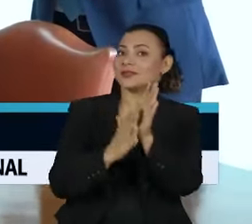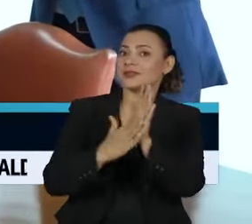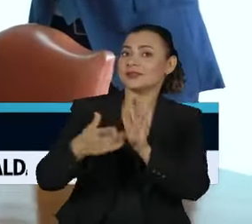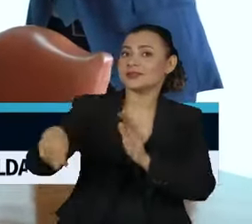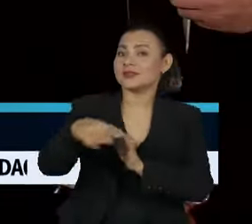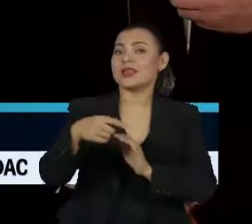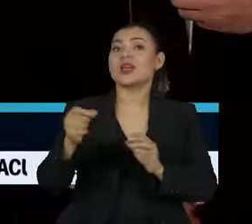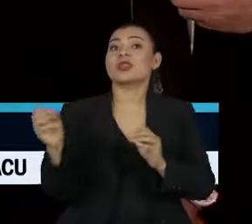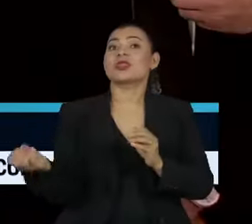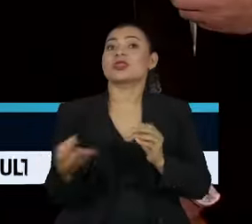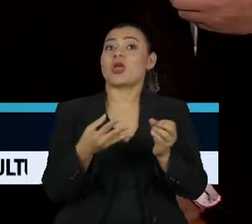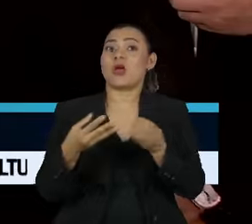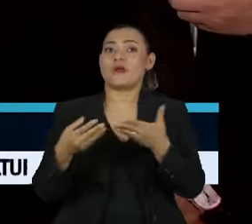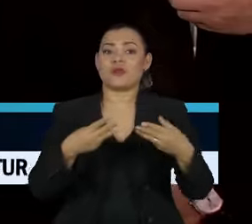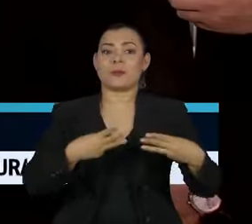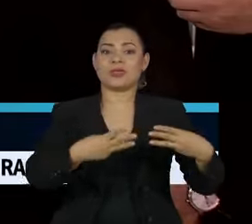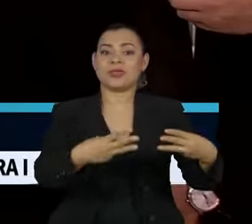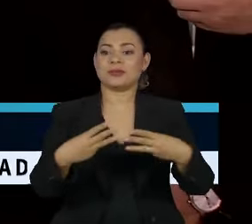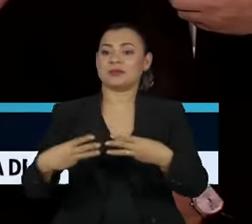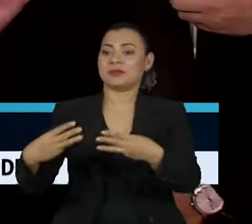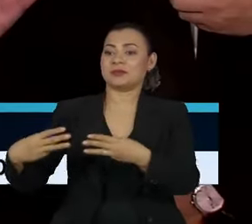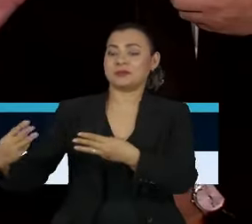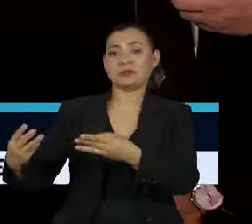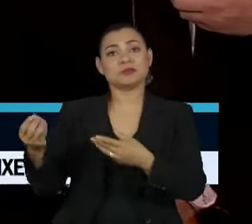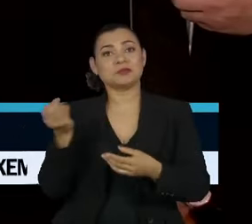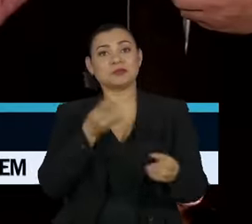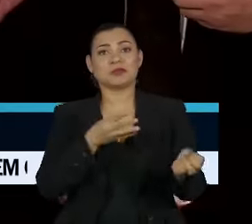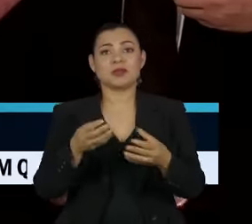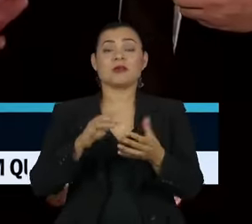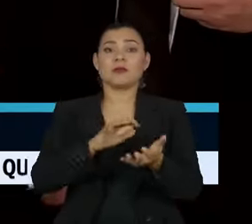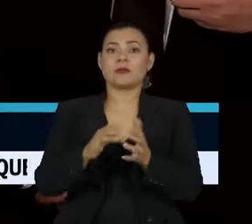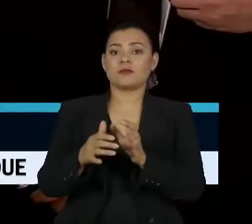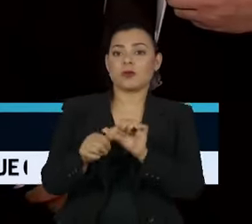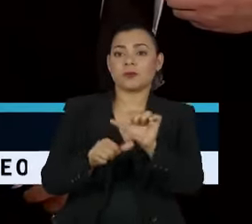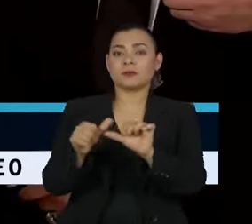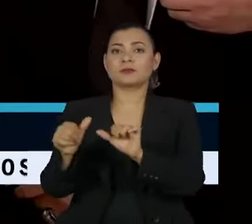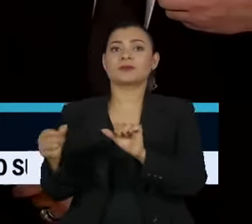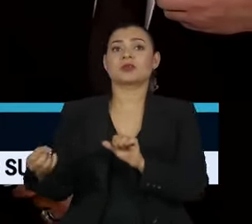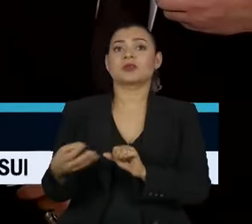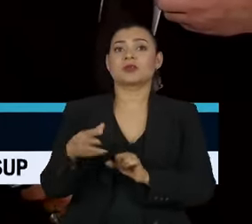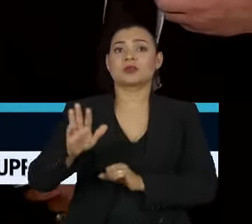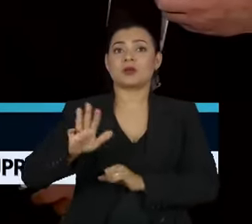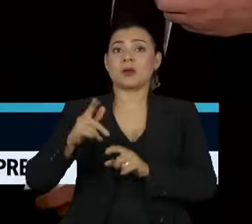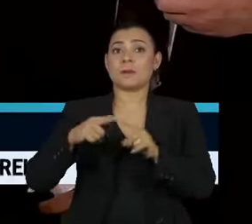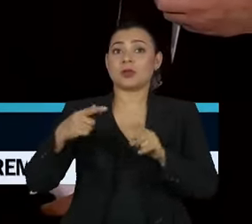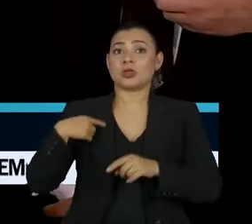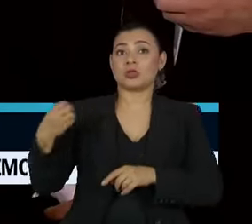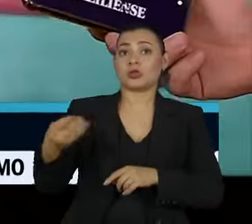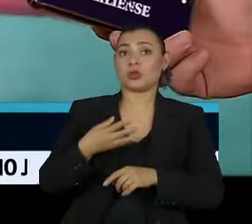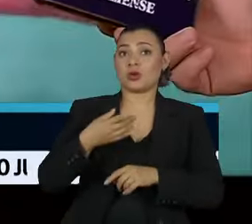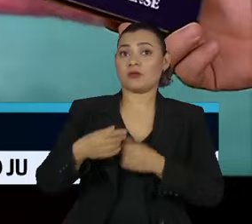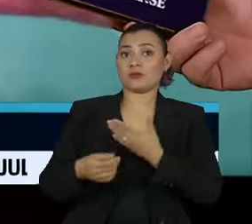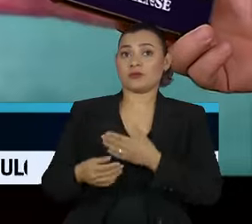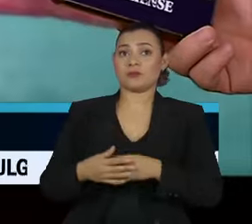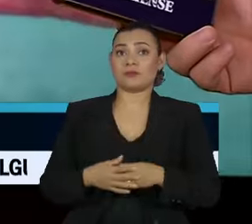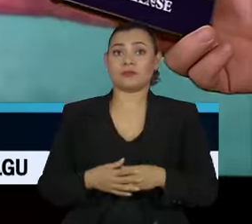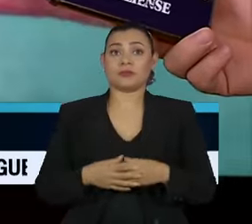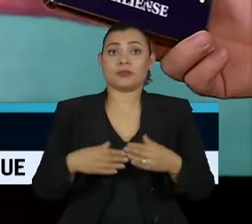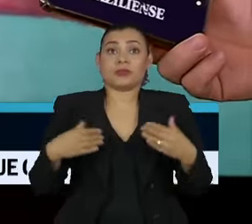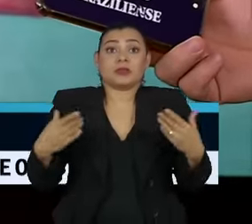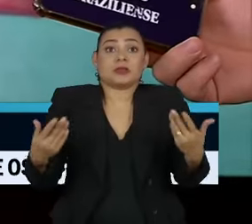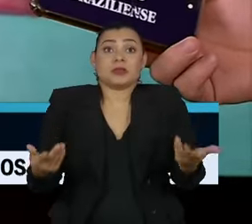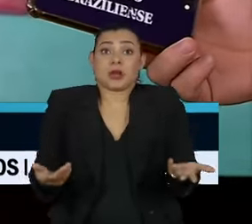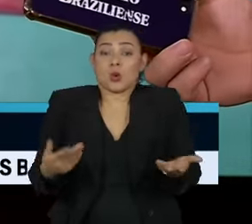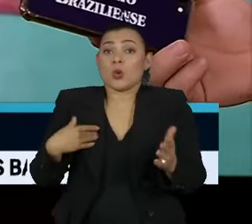novas siglas, defendeu a reforma feita por Lula, mas derrapou na hora de citar seu novo ministério. No final acabou, acho